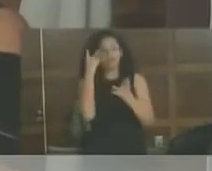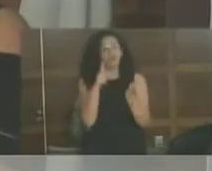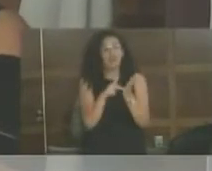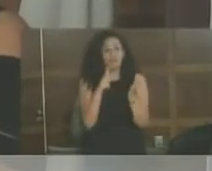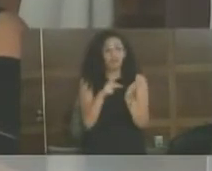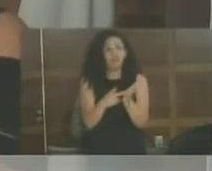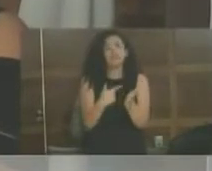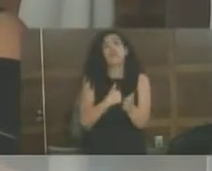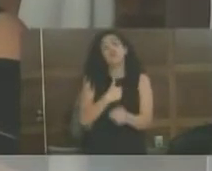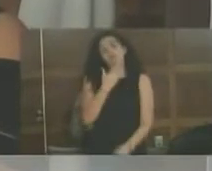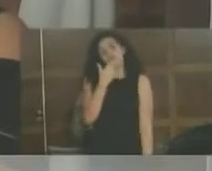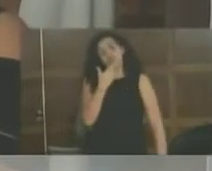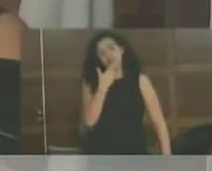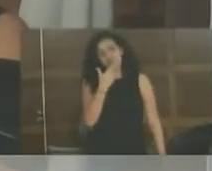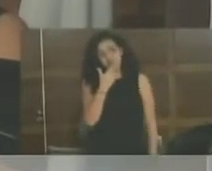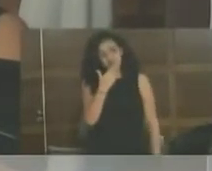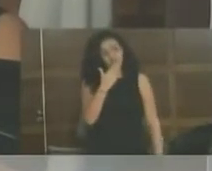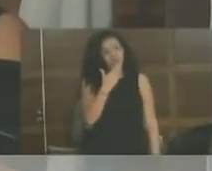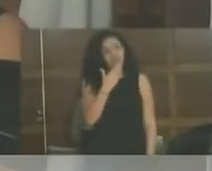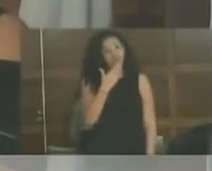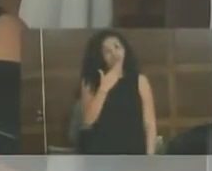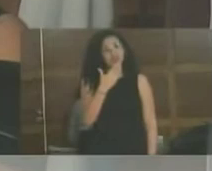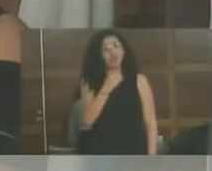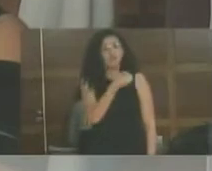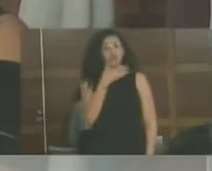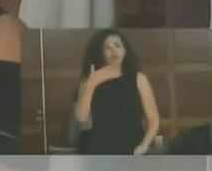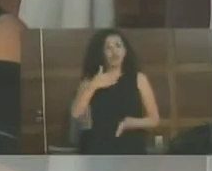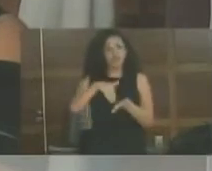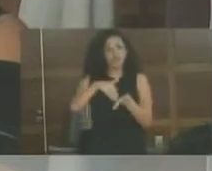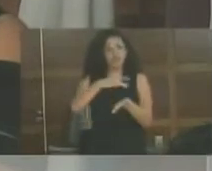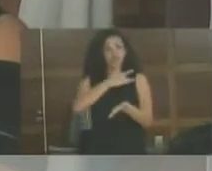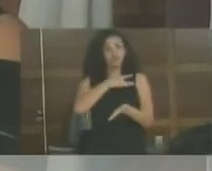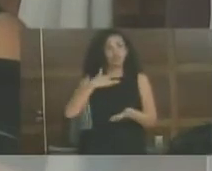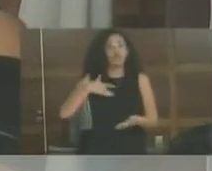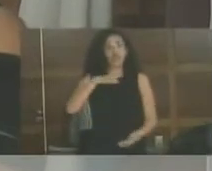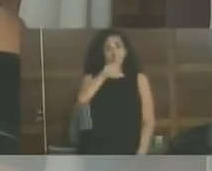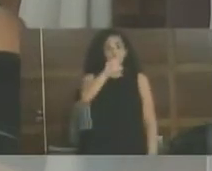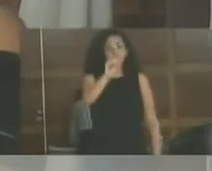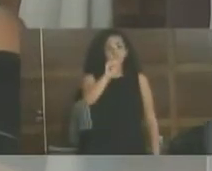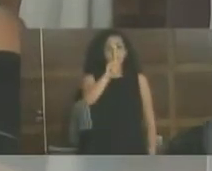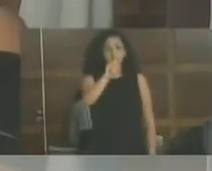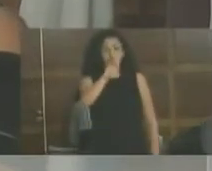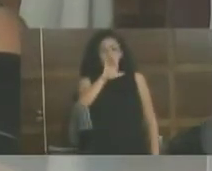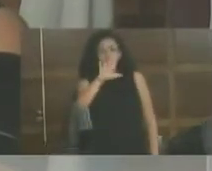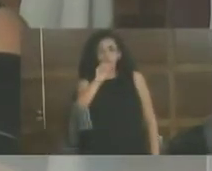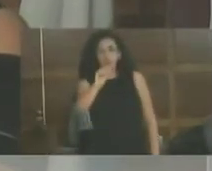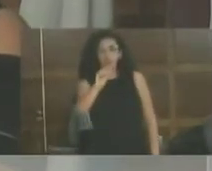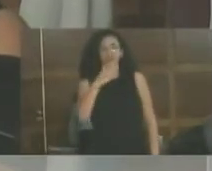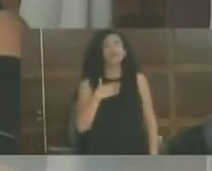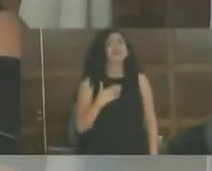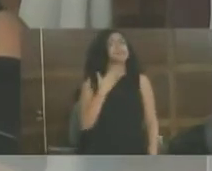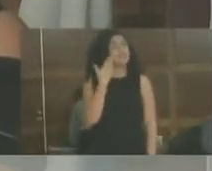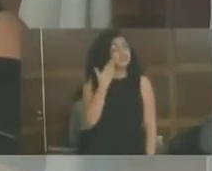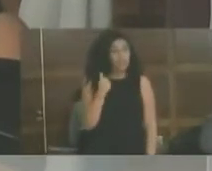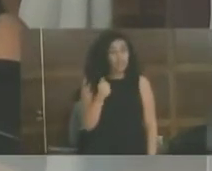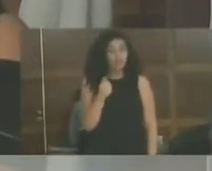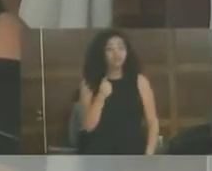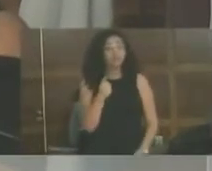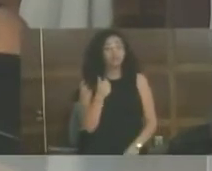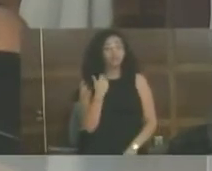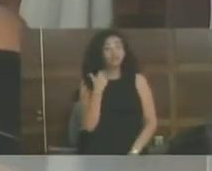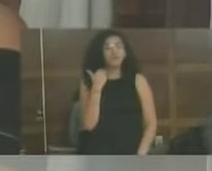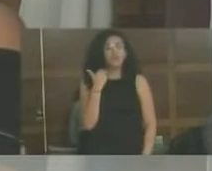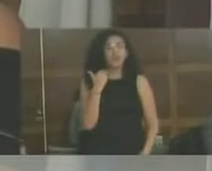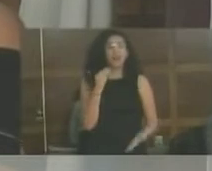aí eu vou fazer um pedido aqui ao novo secretário de Saúde, Rodrigo Mucchielli. A gente sabe da nossa deficiência com relação